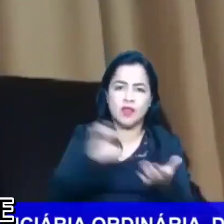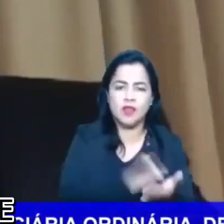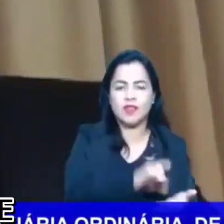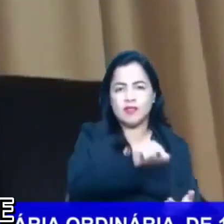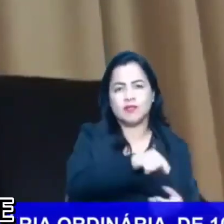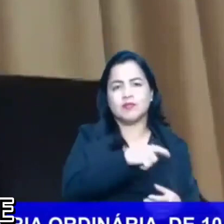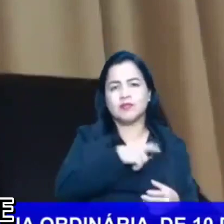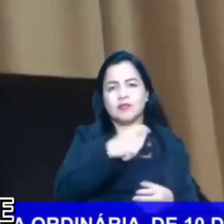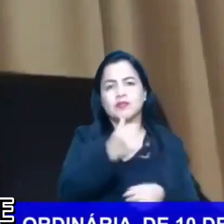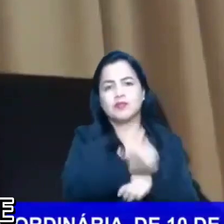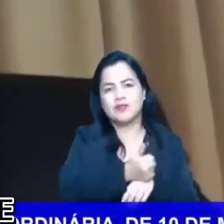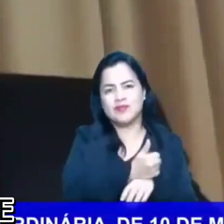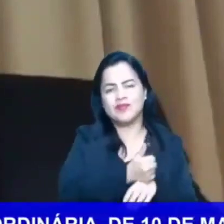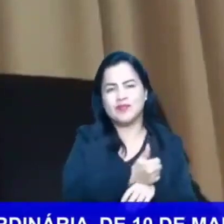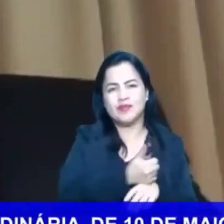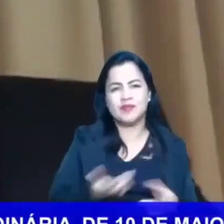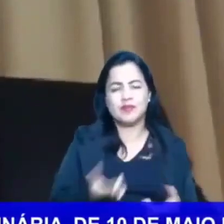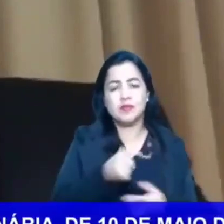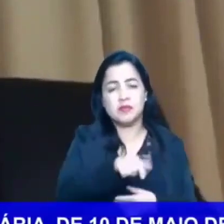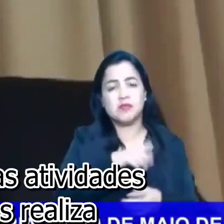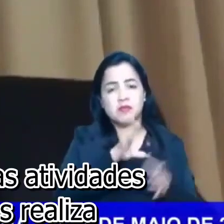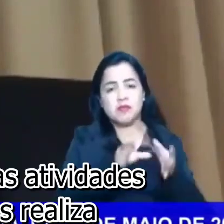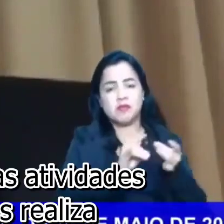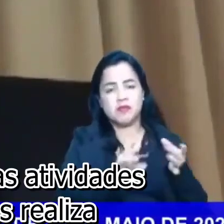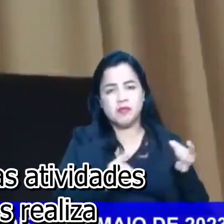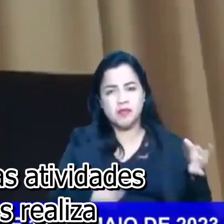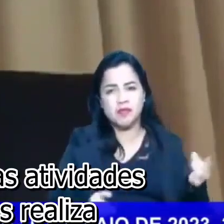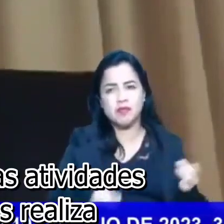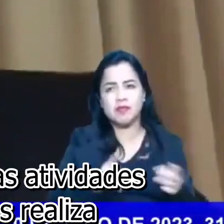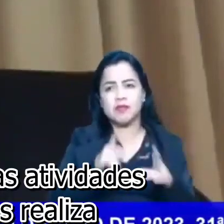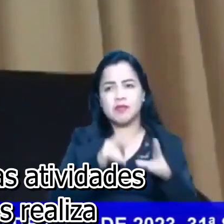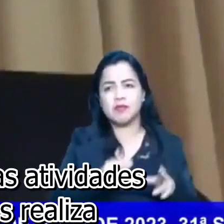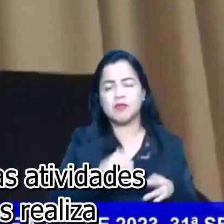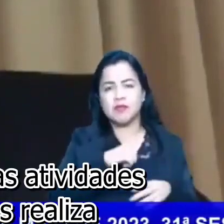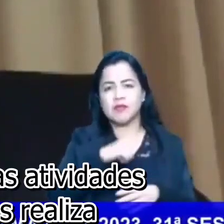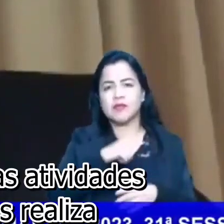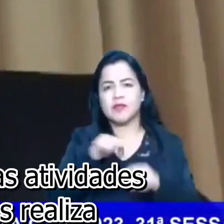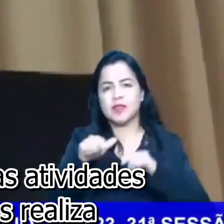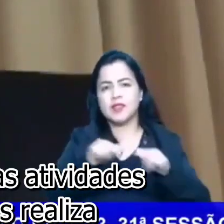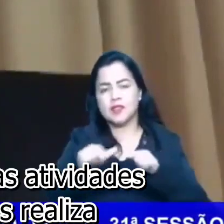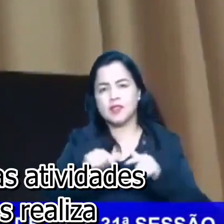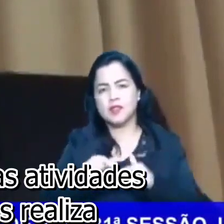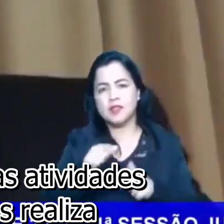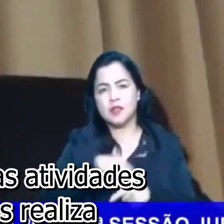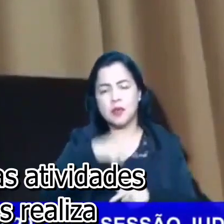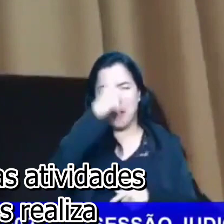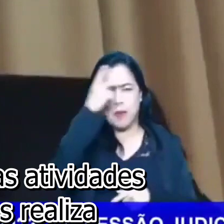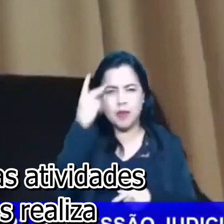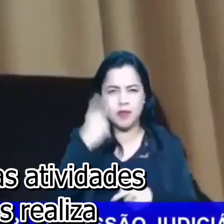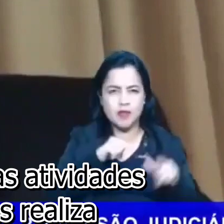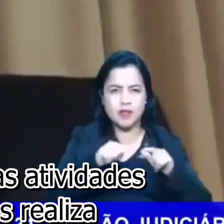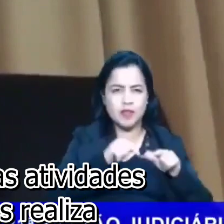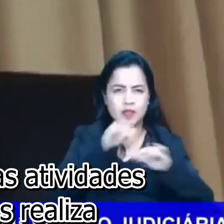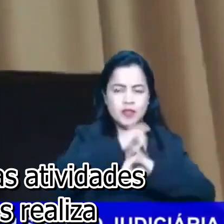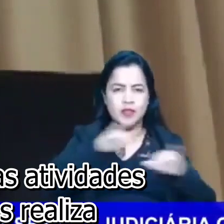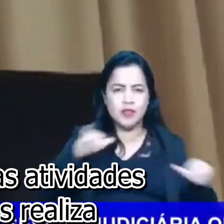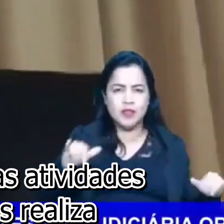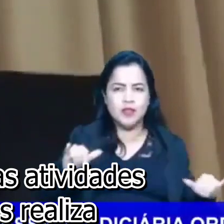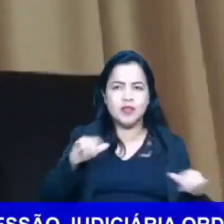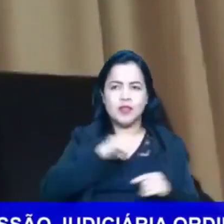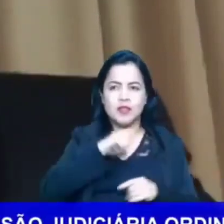desses profissionais. E quanto ao detalhamento, do mesmo modo, essas atividades que as pessoas que trabalham em